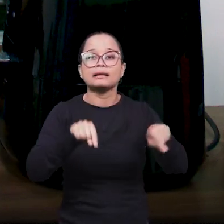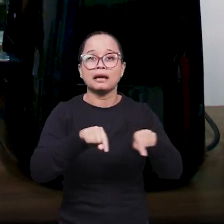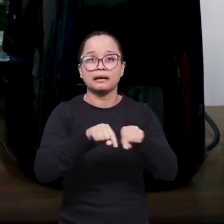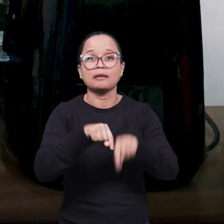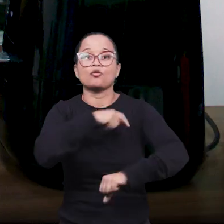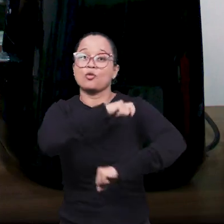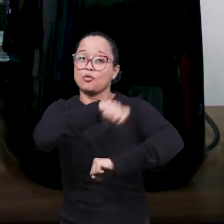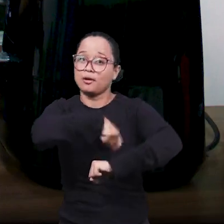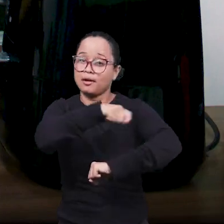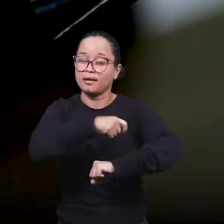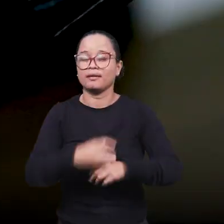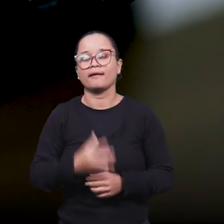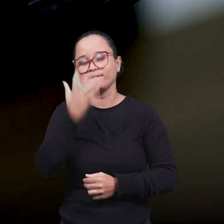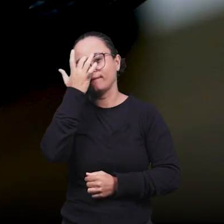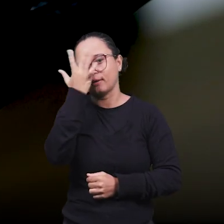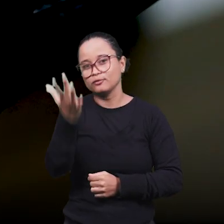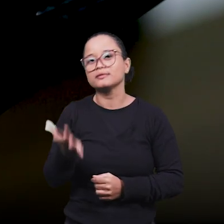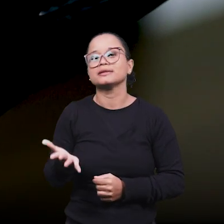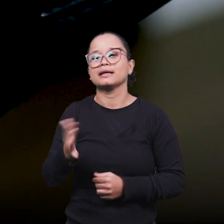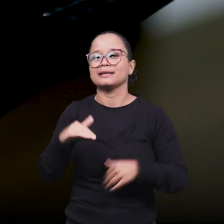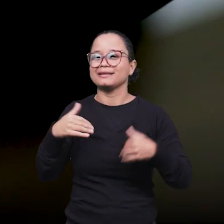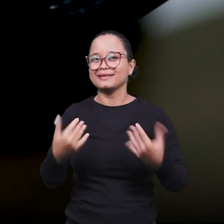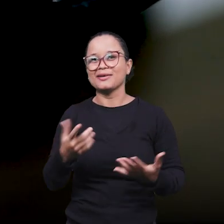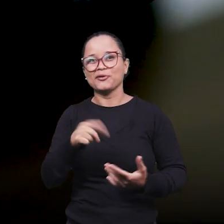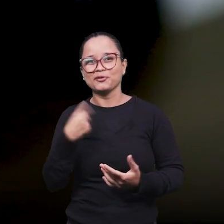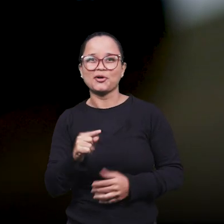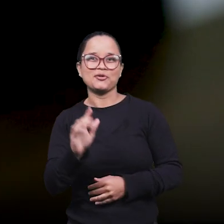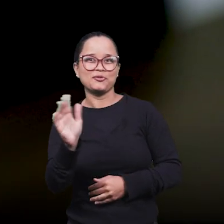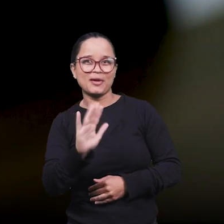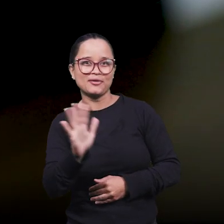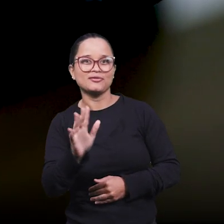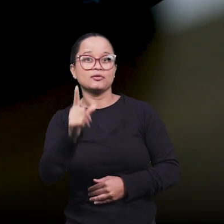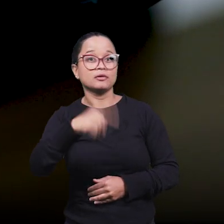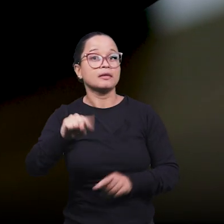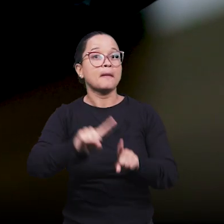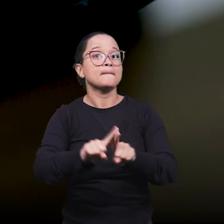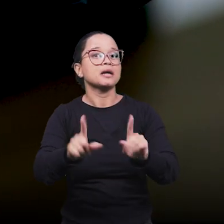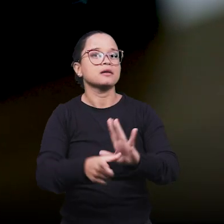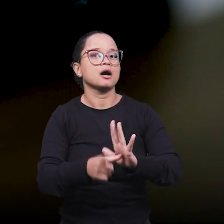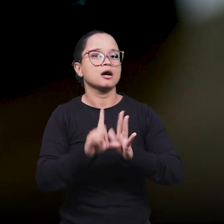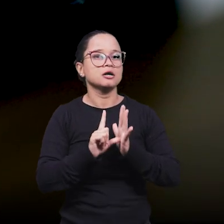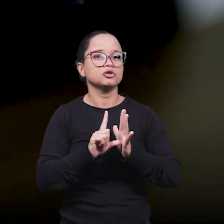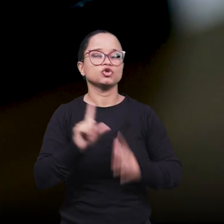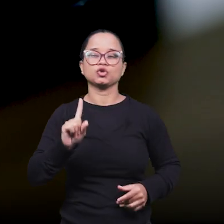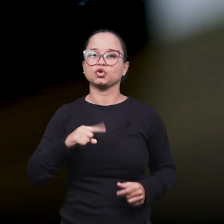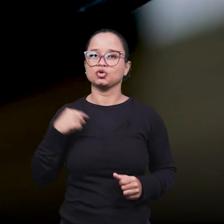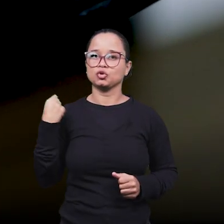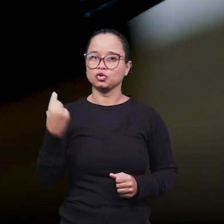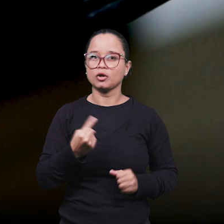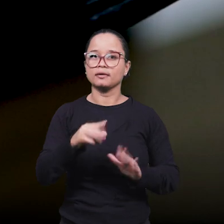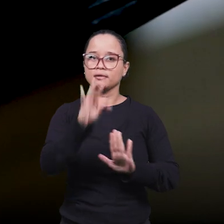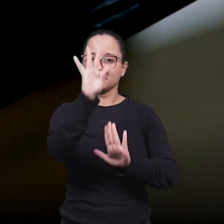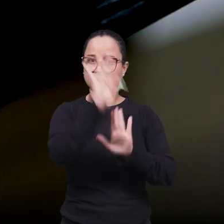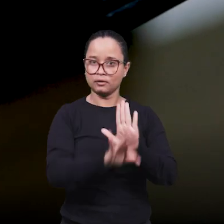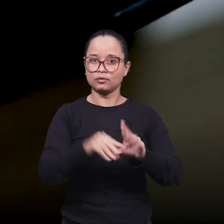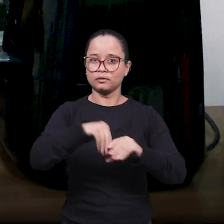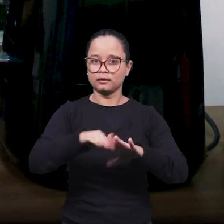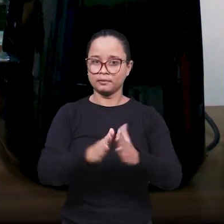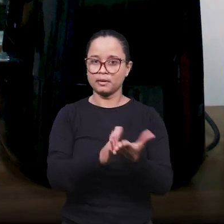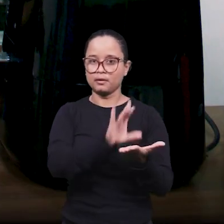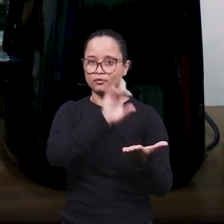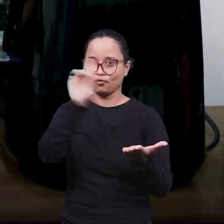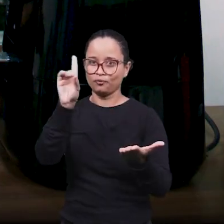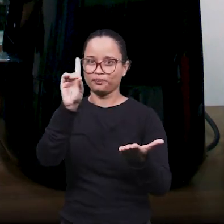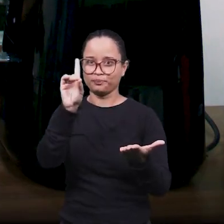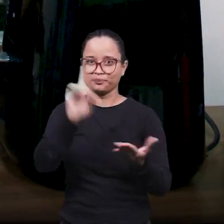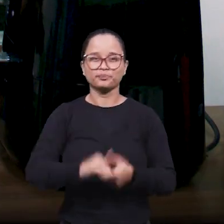muito. E é assim que a gente se despede de vocês, mas antes disso a gente tem o nosso texto bíblico,